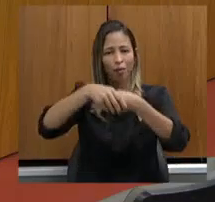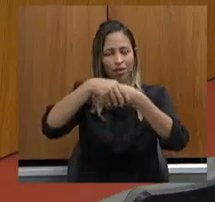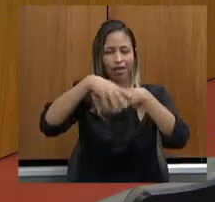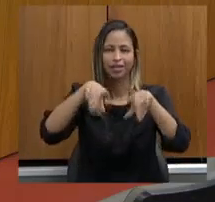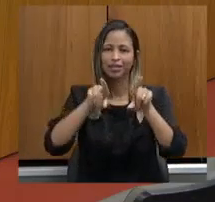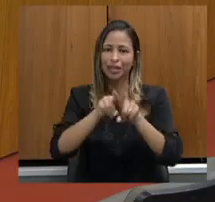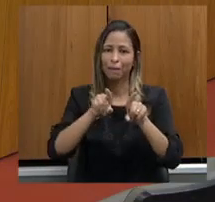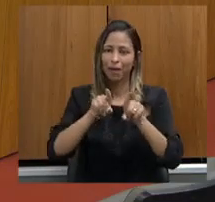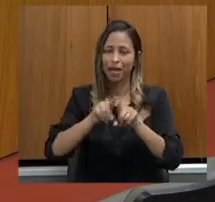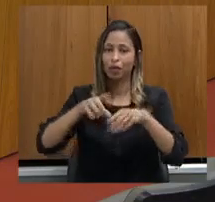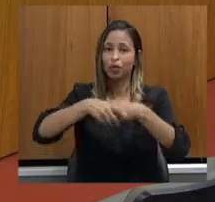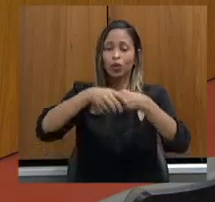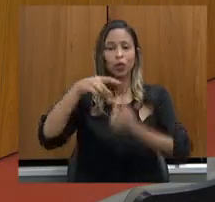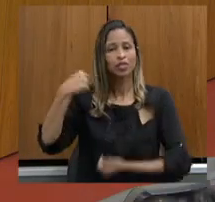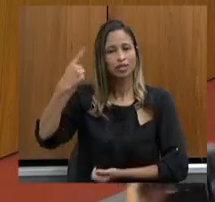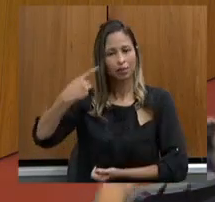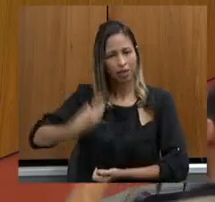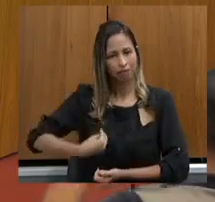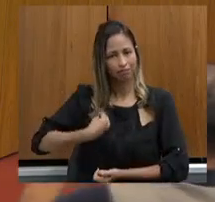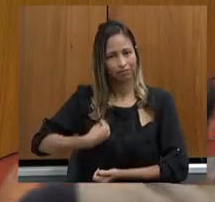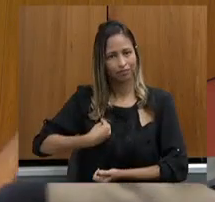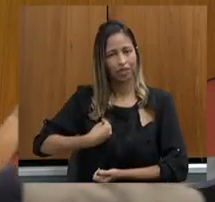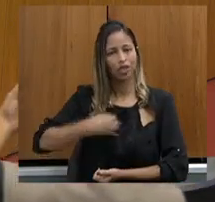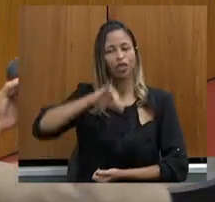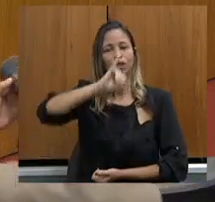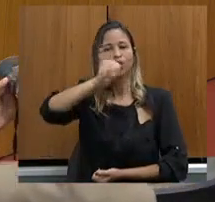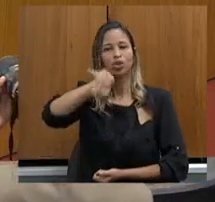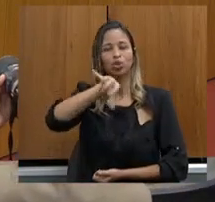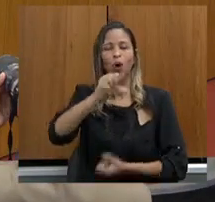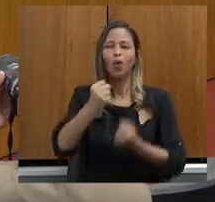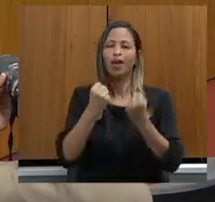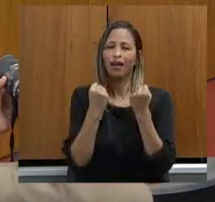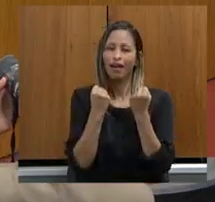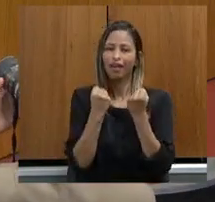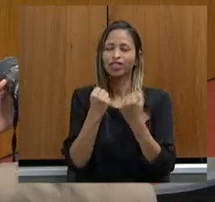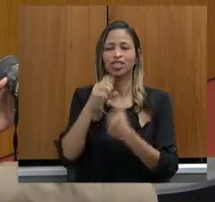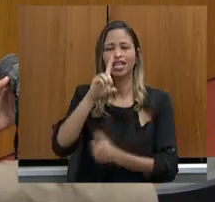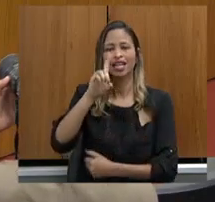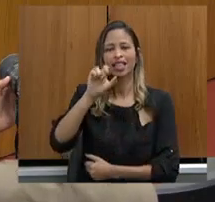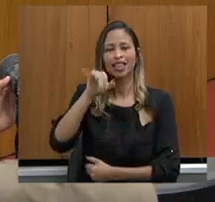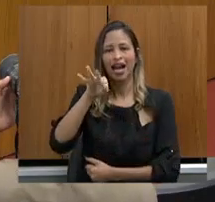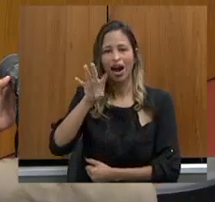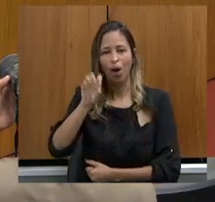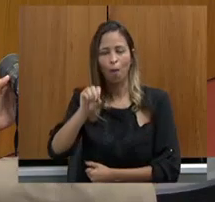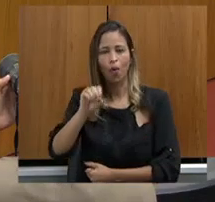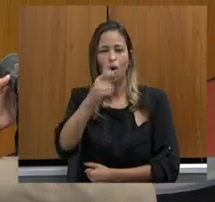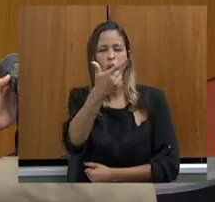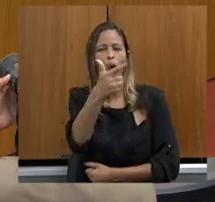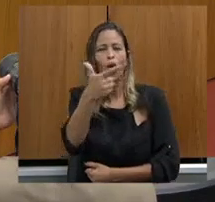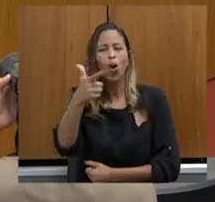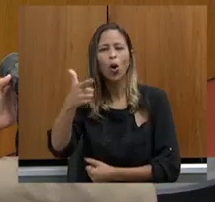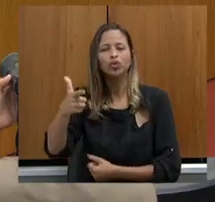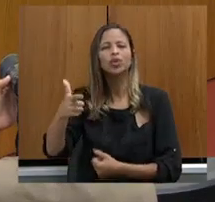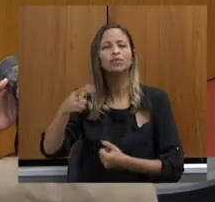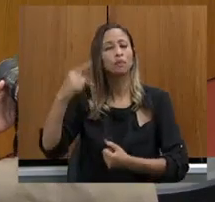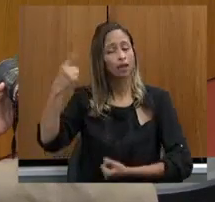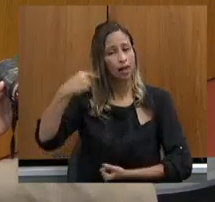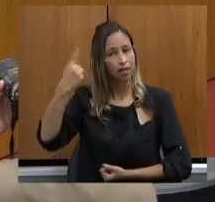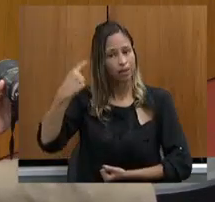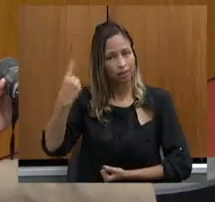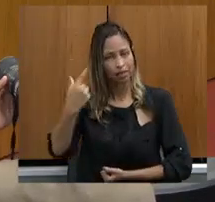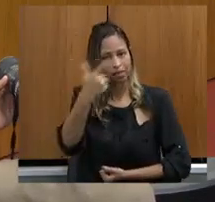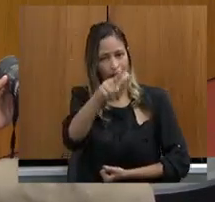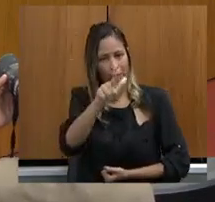e cumprimentar também os deputados aqui presentes Deputado João Leite Deputado Dalmo Deputado Beatriz Cerqueira Deputado José Guilherme